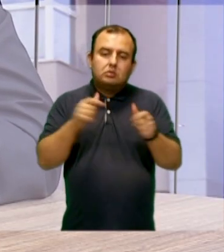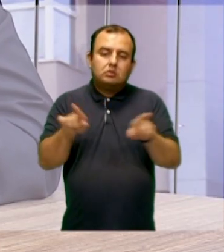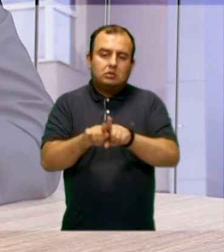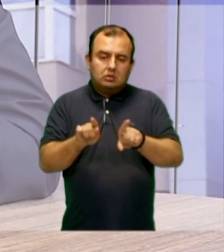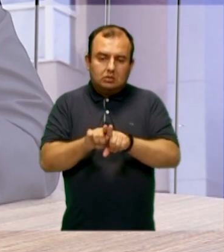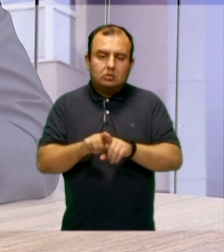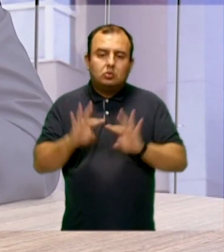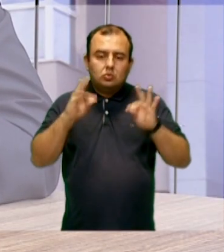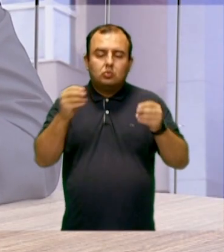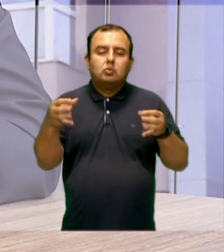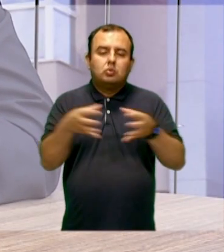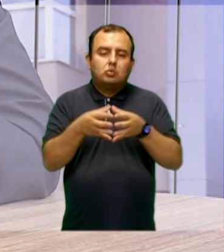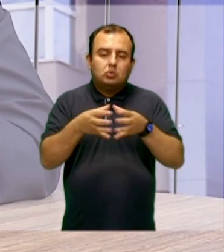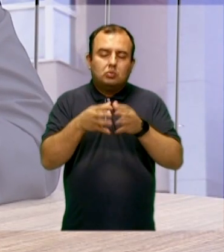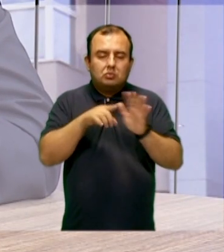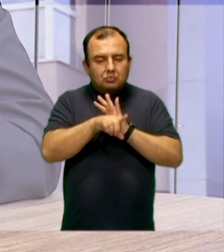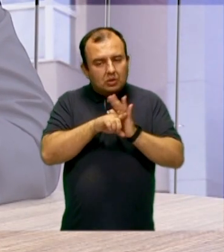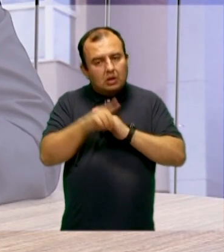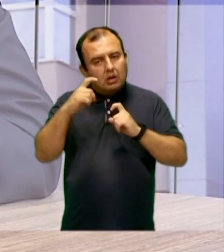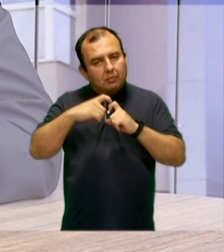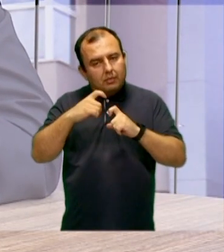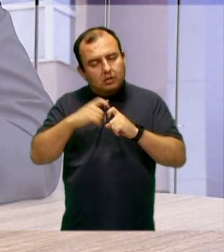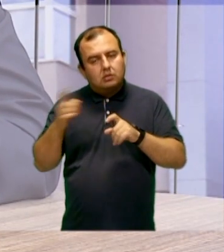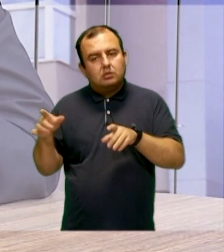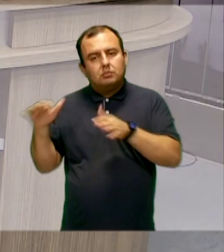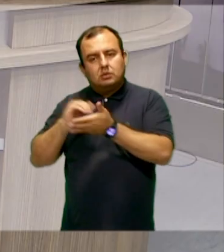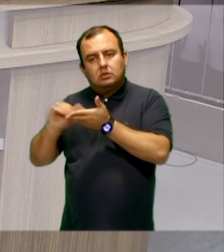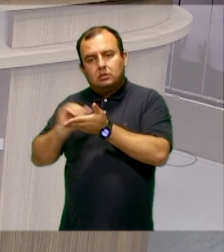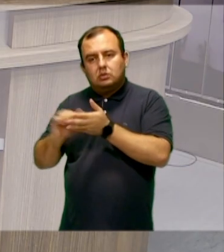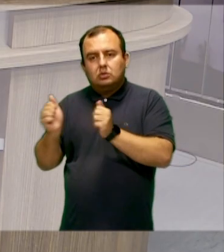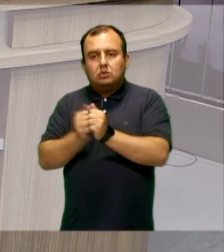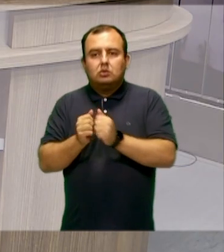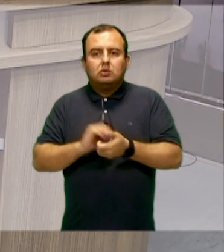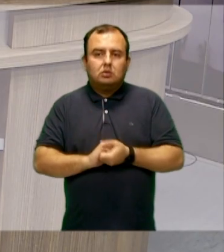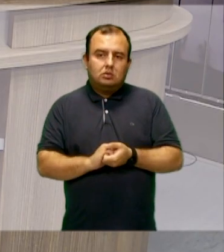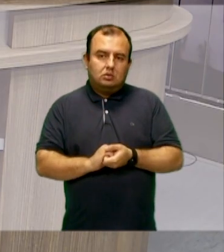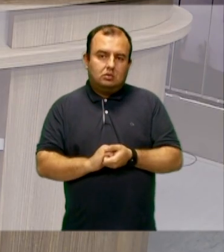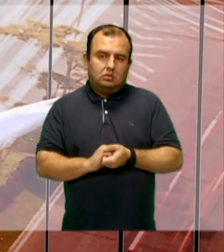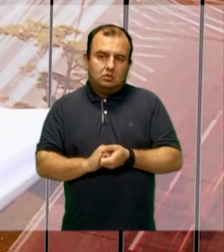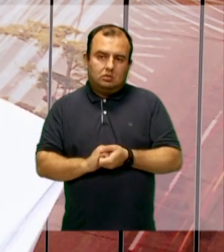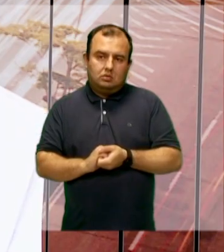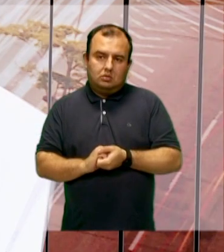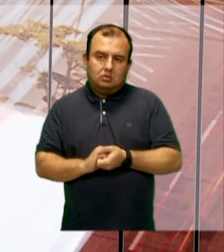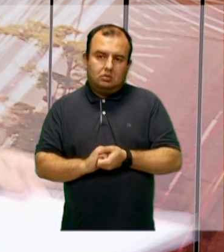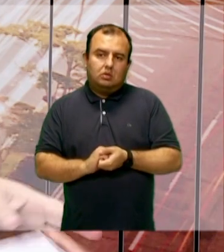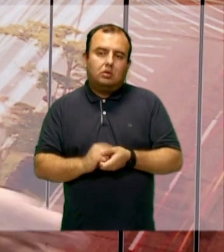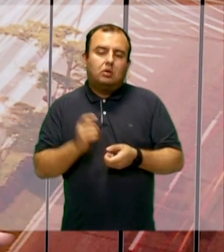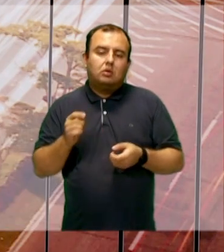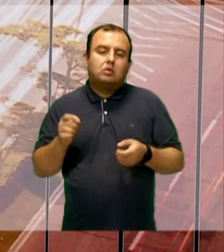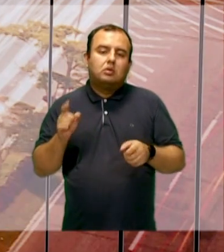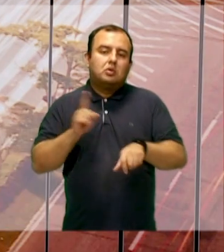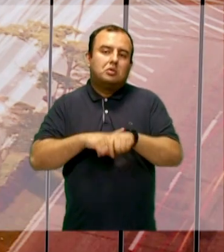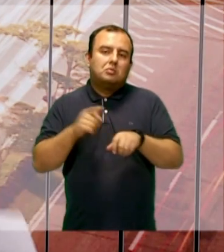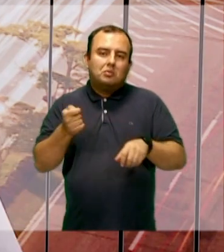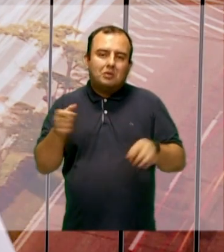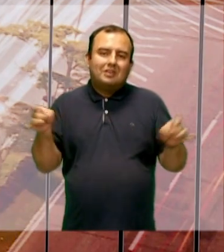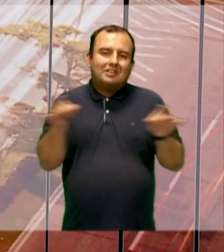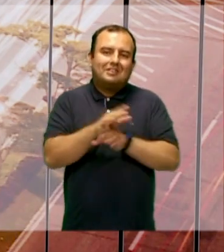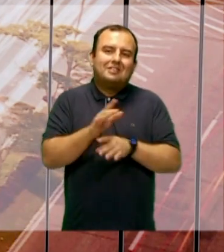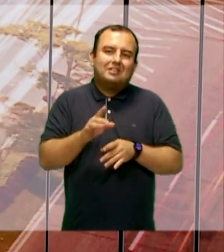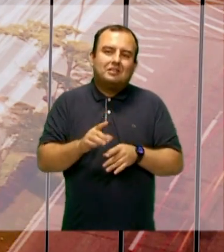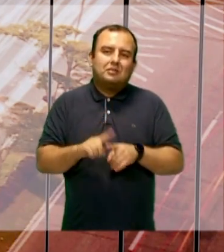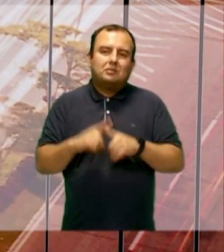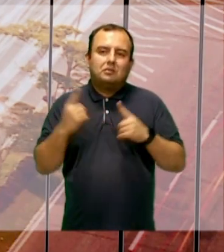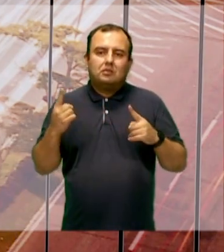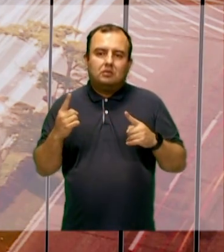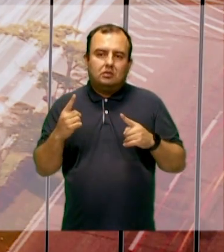junto com toda a equipe da perícia médica e junto com toda a equipe da nossa secretaria. Nossa, a gente já está praticamente com o nosso tempo vencido aqui, mas